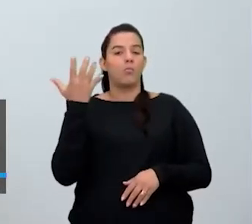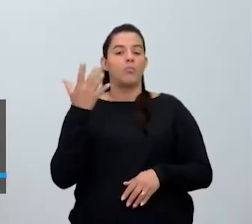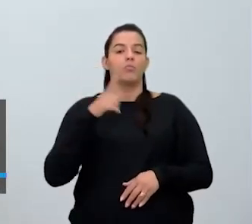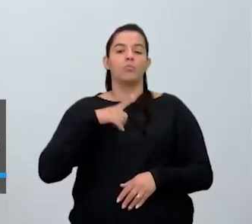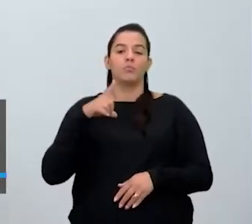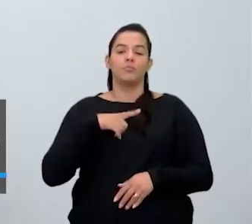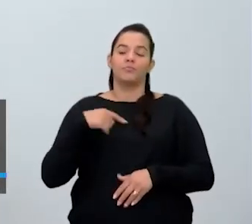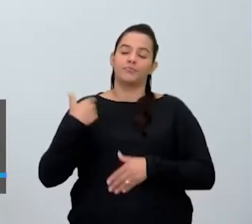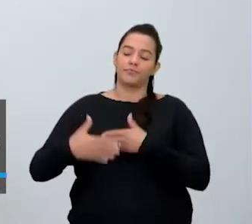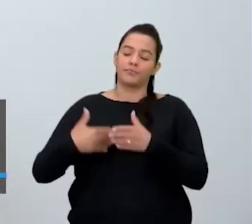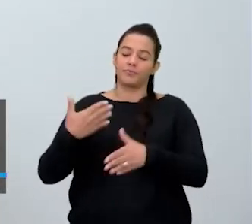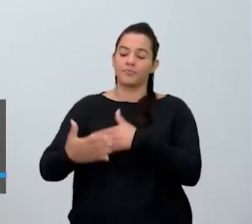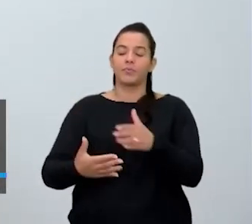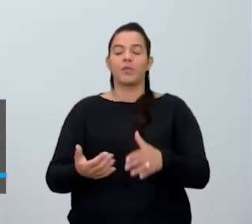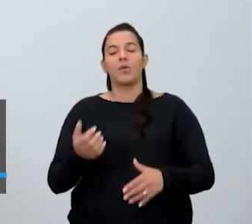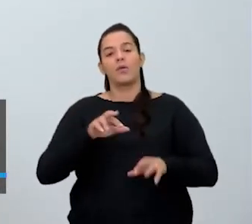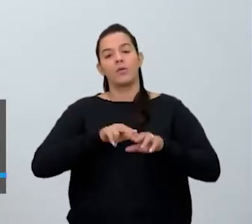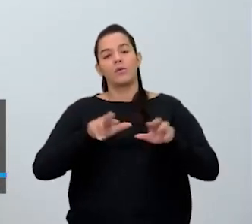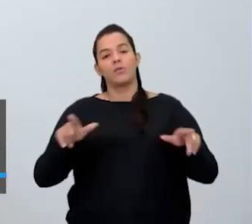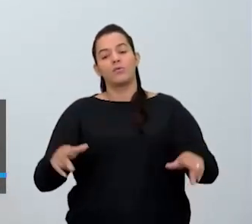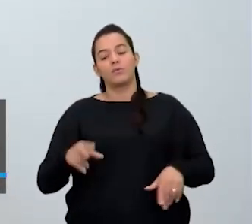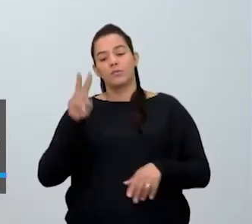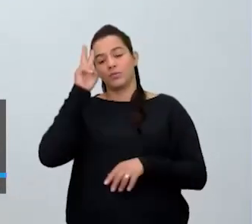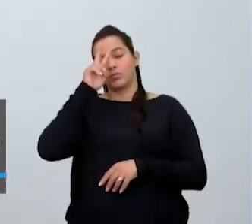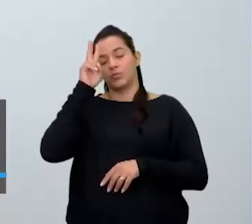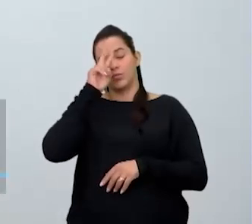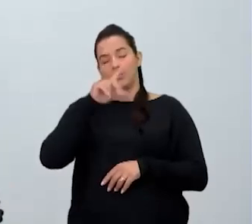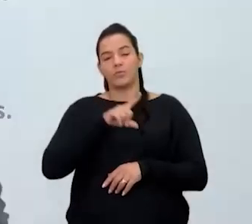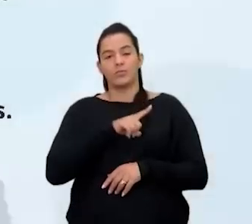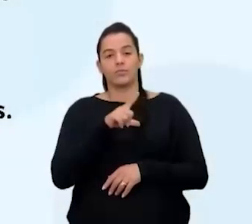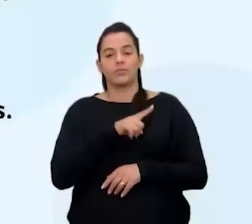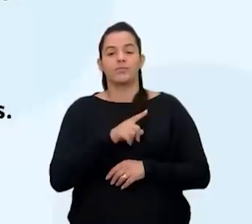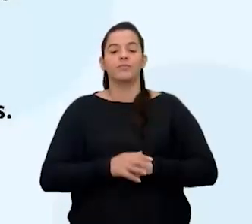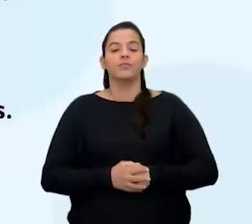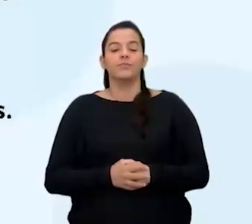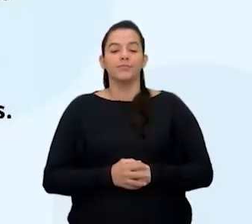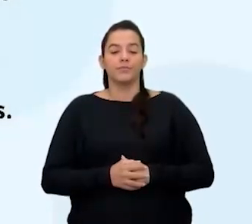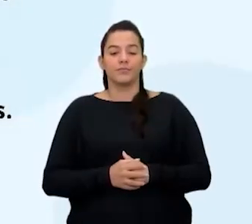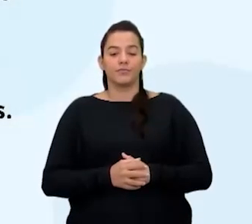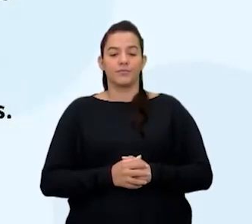uma sequela de cunho histórico. Vamos continuar aqui no LED, olha lá.